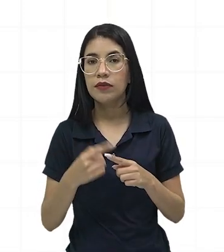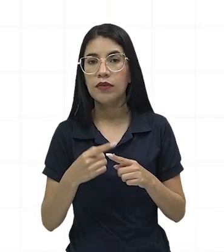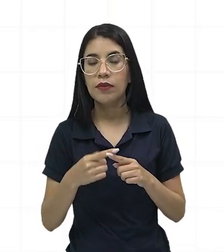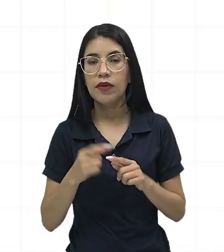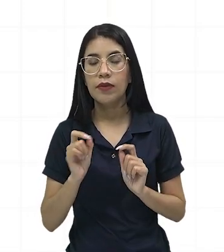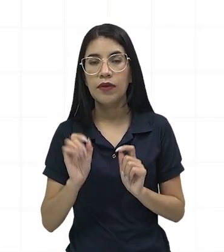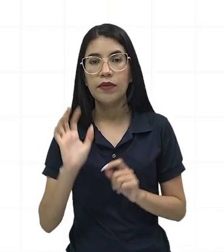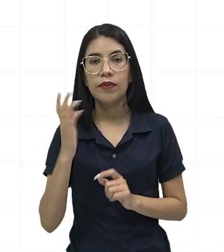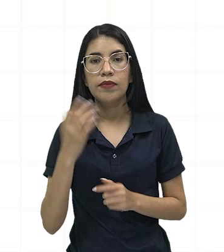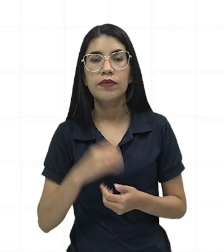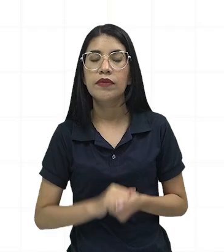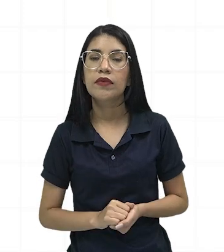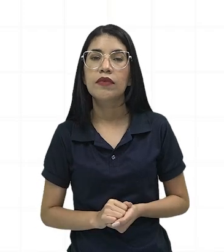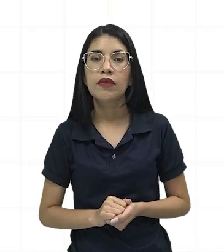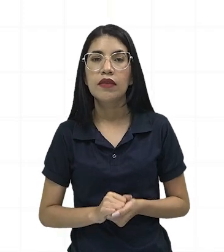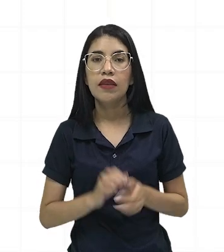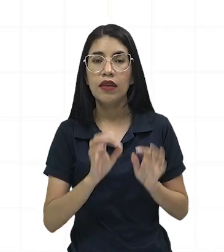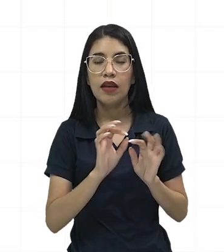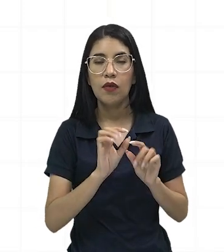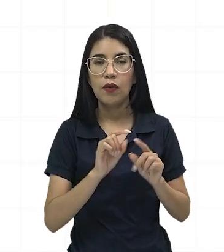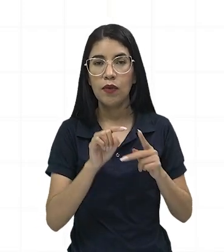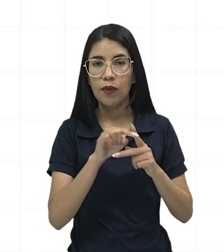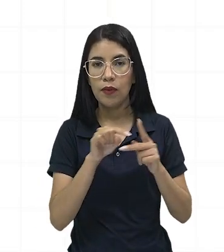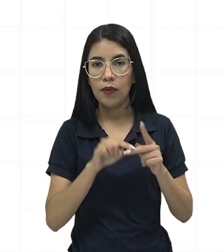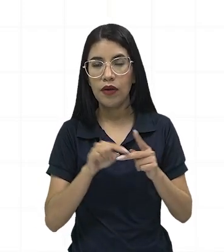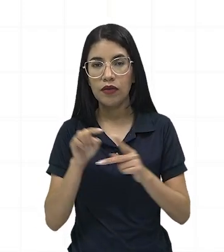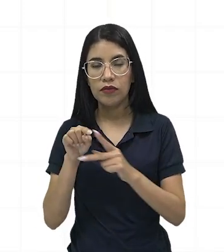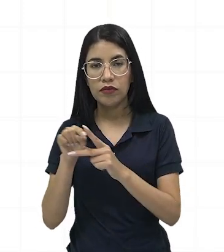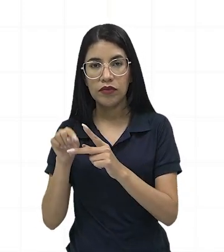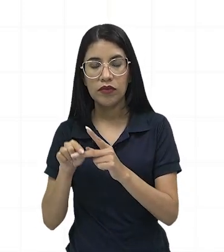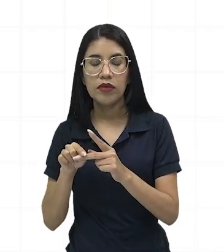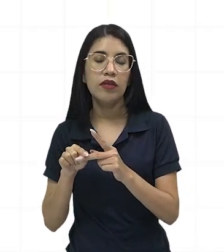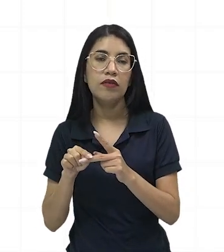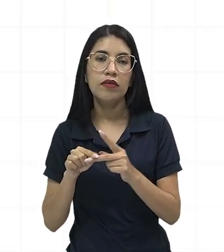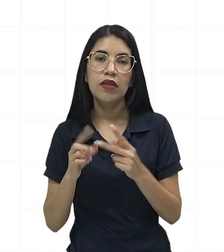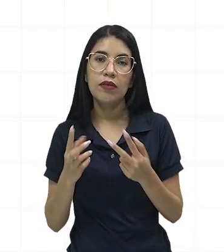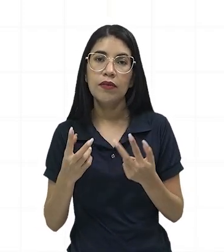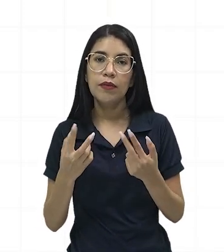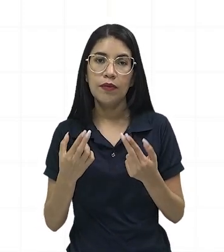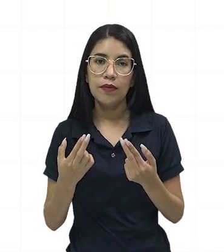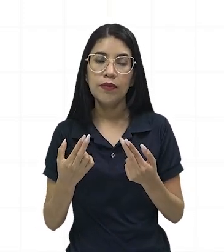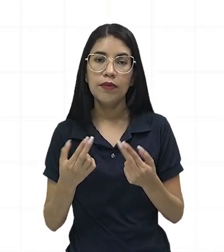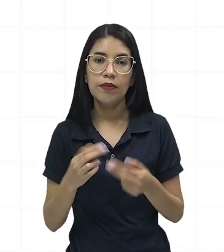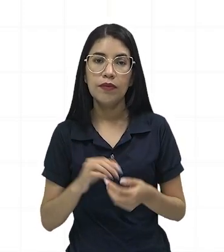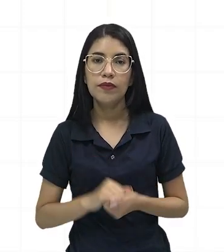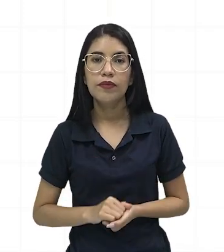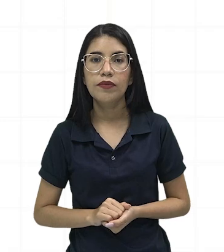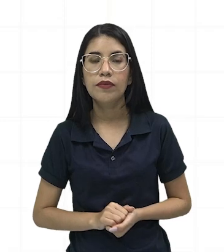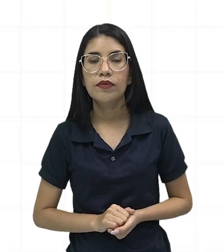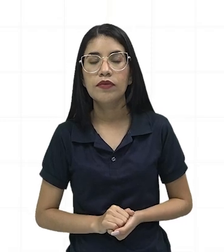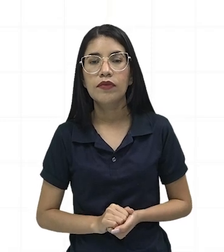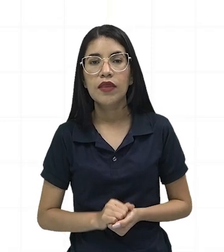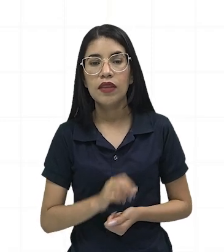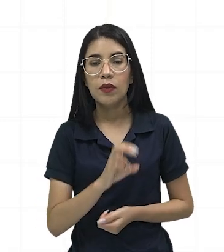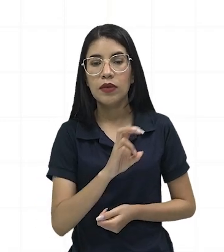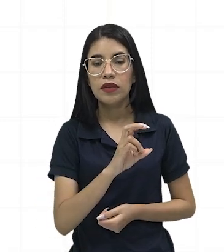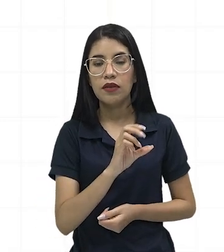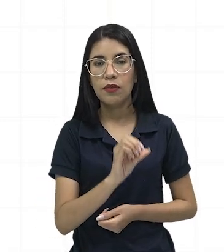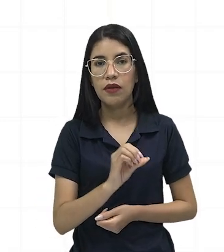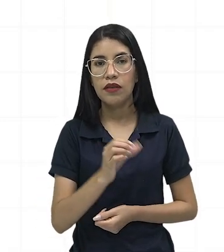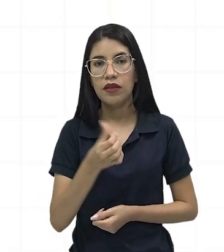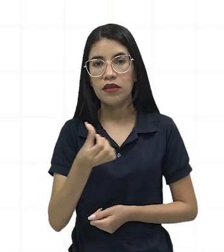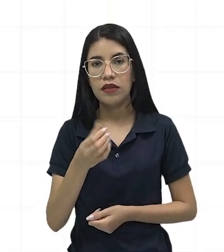Porque nós temos aqui que as medidas, ó, dos ângulos são congruentes, 50 e